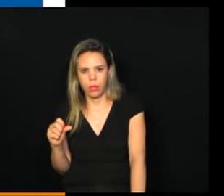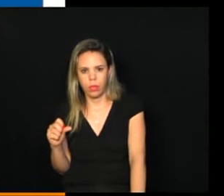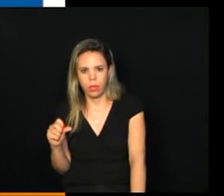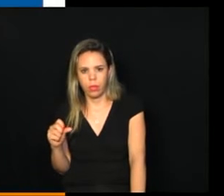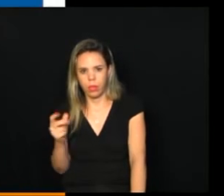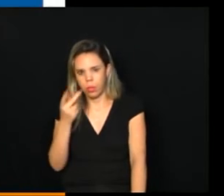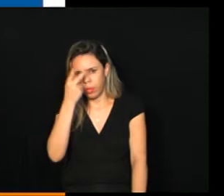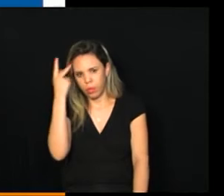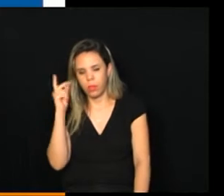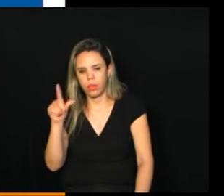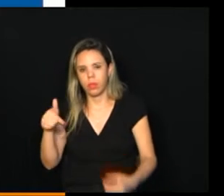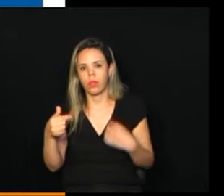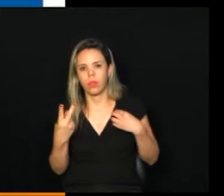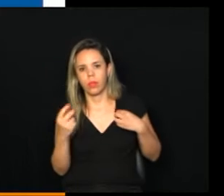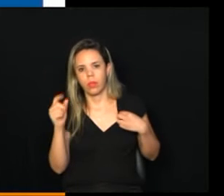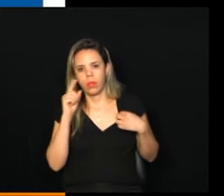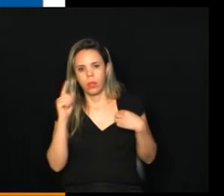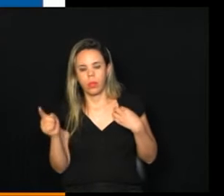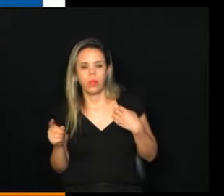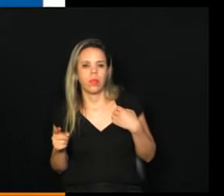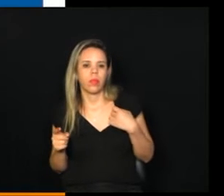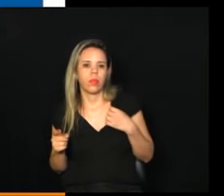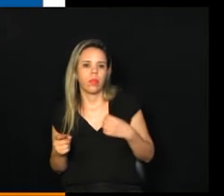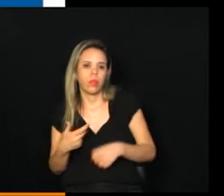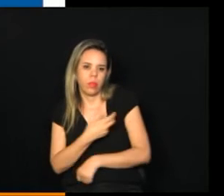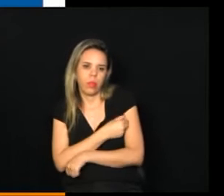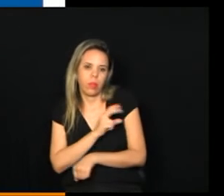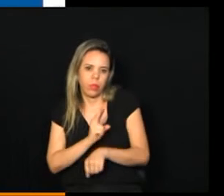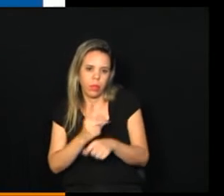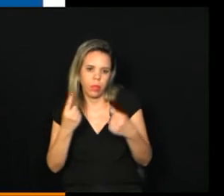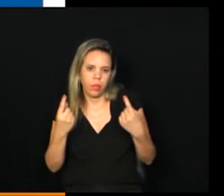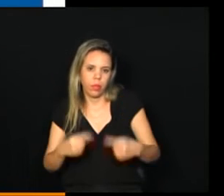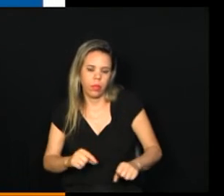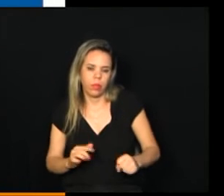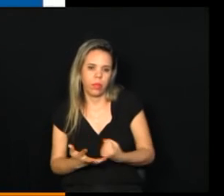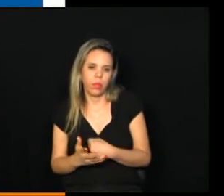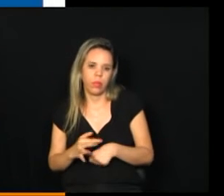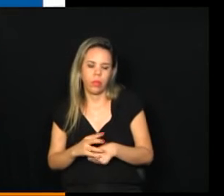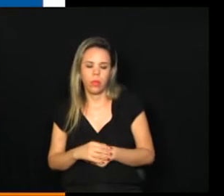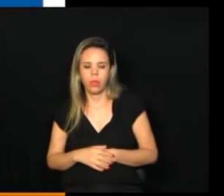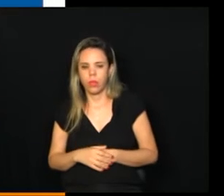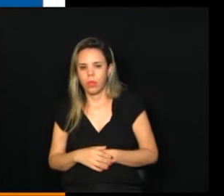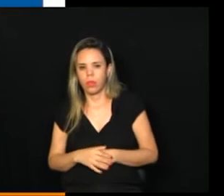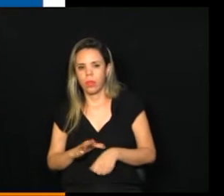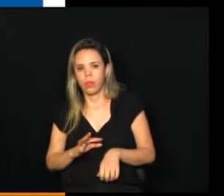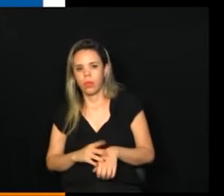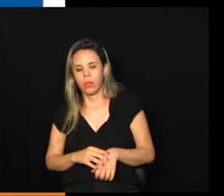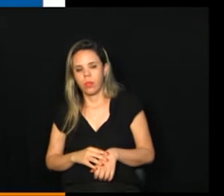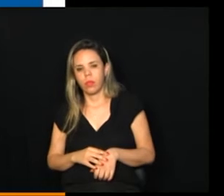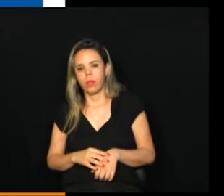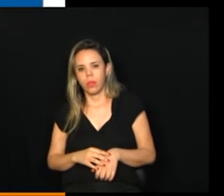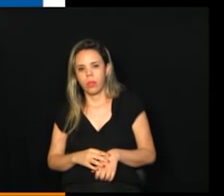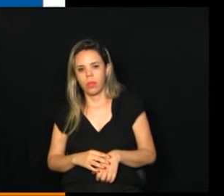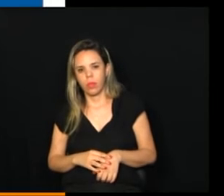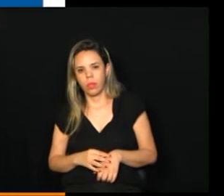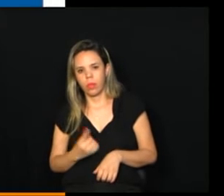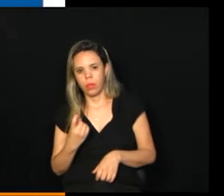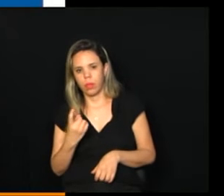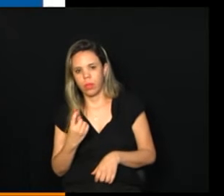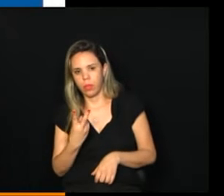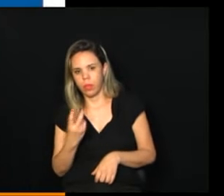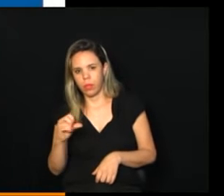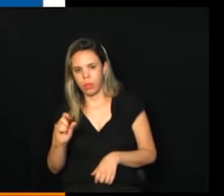392.219 pessoas. Após 20 dias, estão imunizadas contra a forma mais grave da doença. E de dose